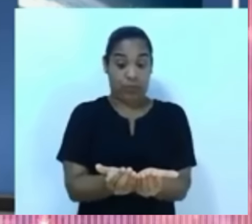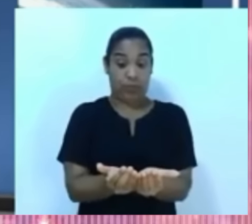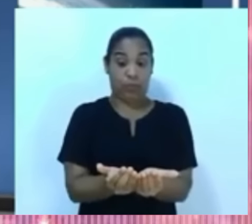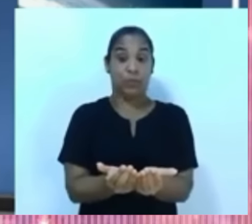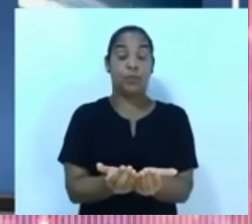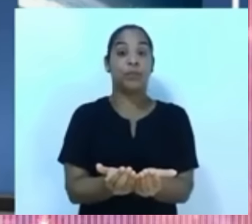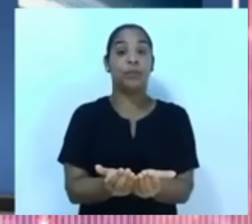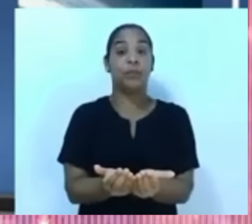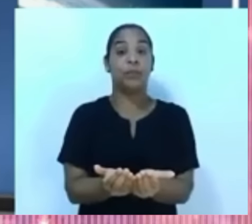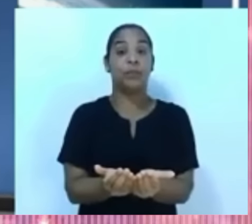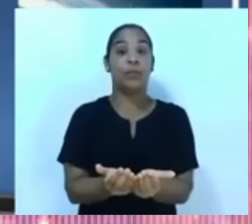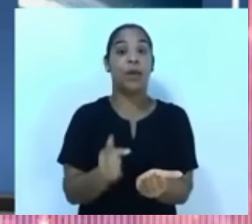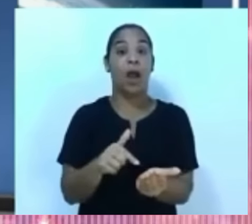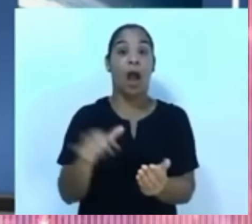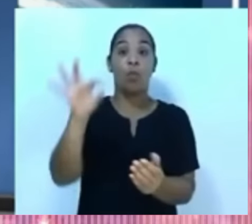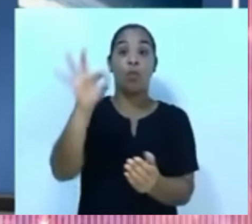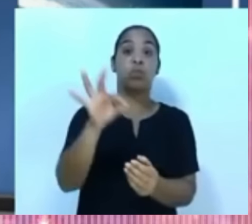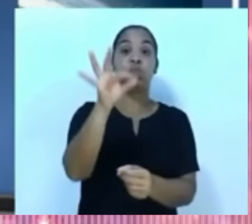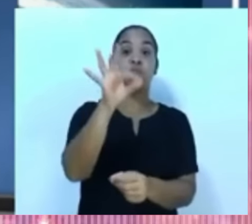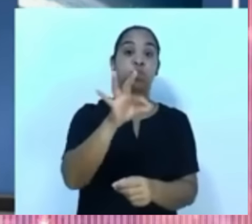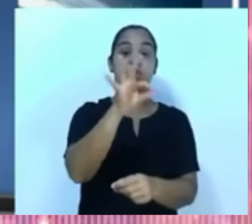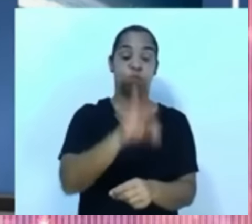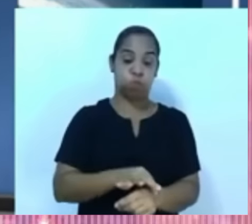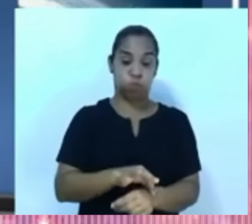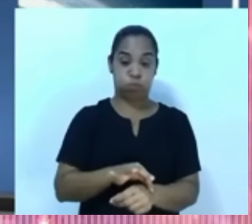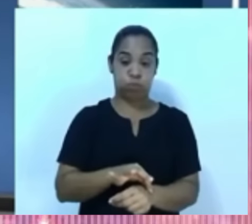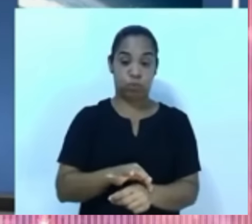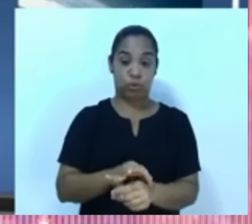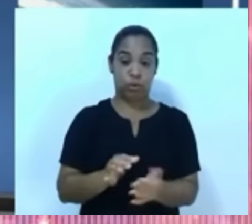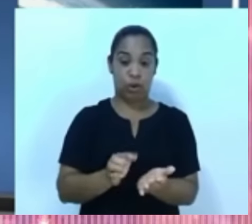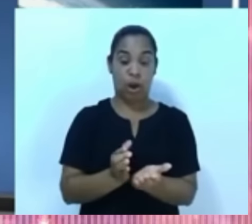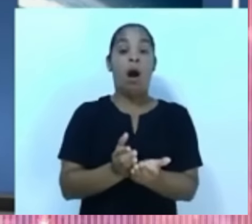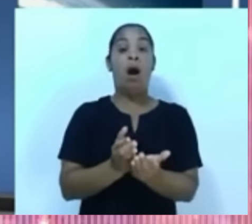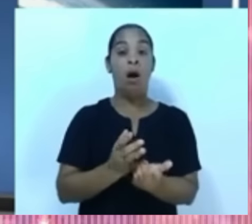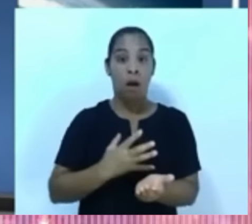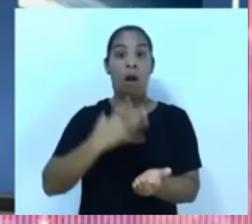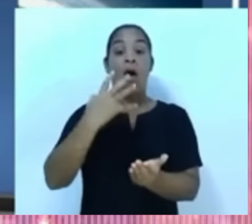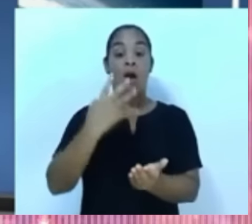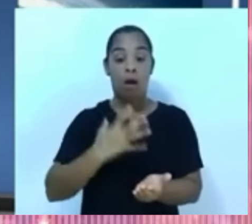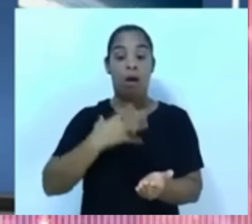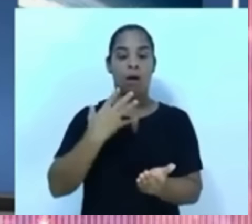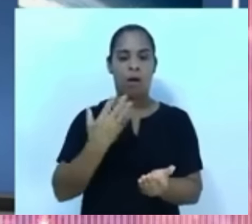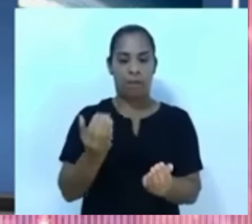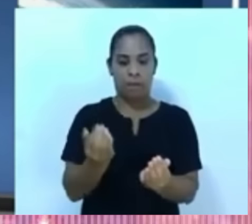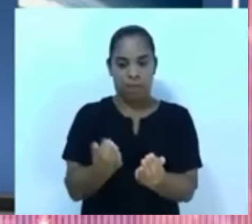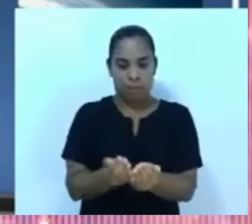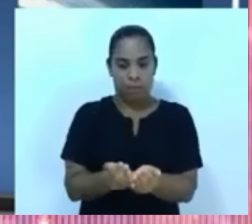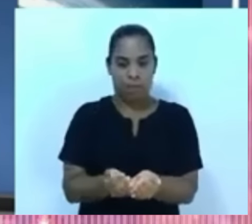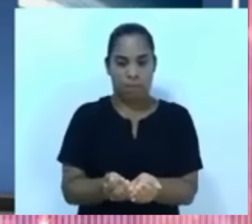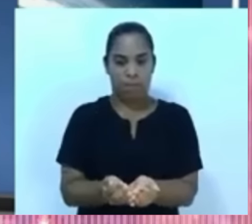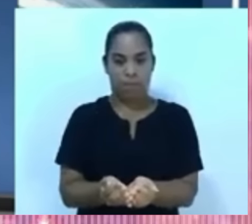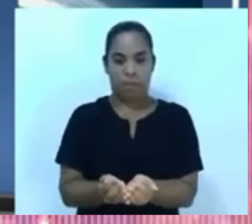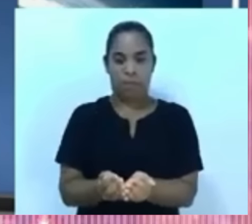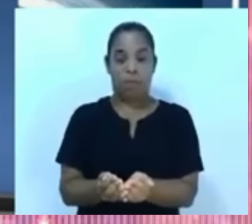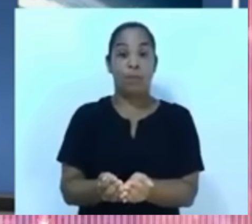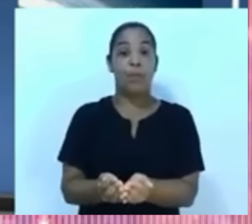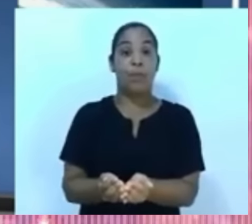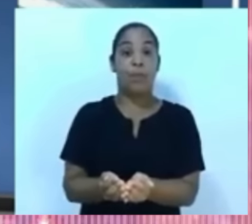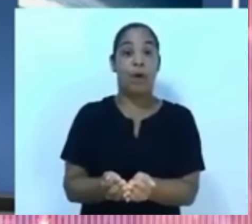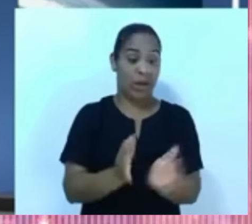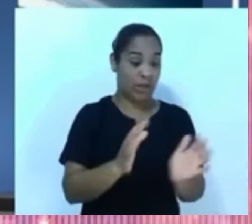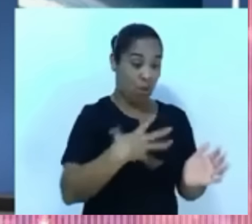uma mosca imunda estava afogando-se e ele meteu as mãos pequeninas e retirou da